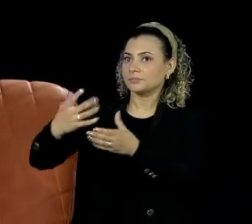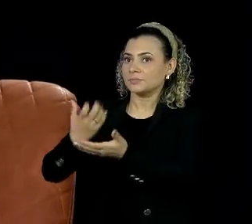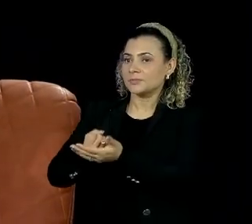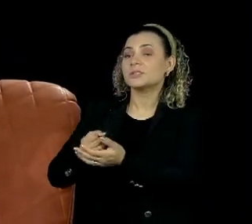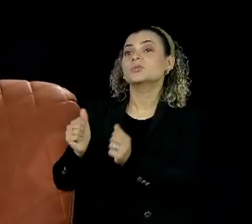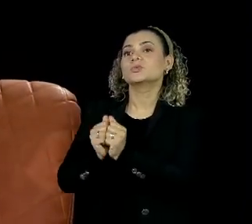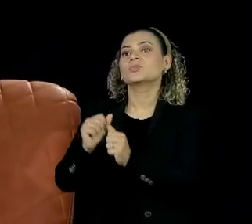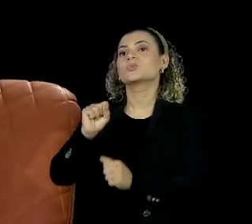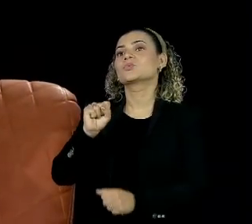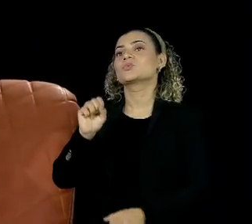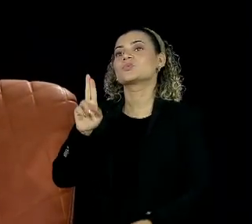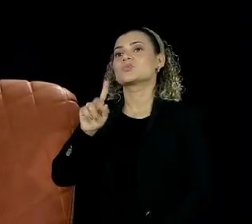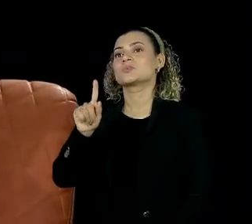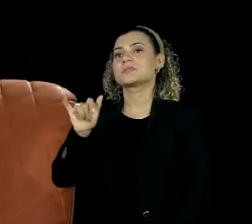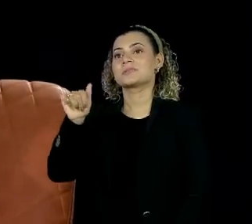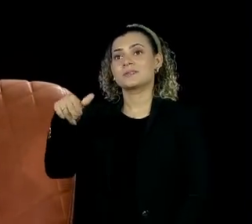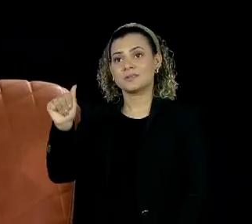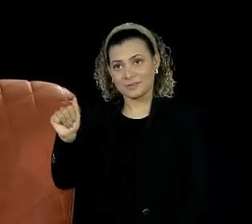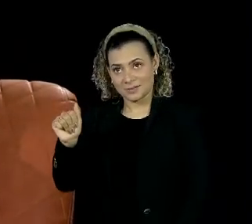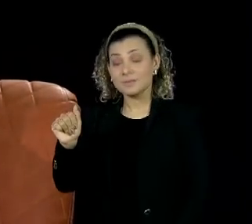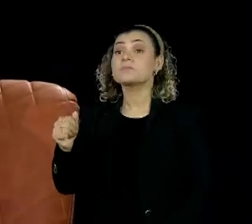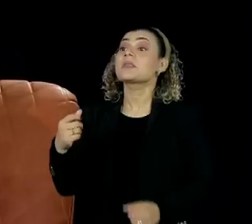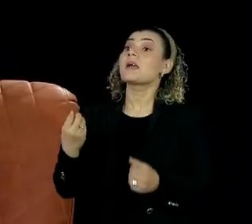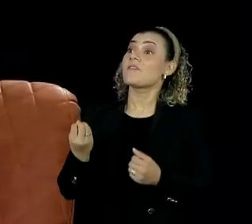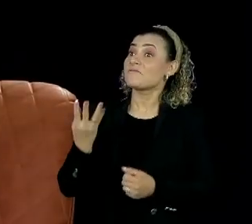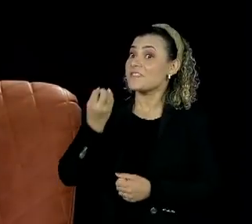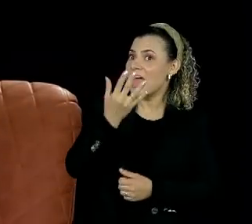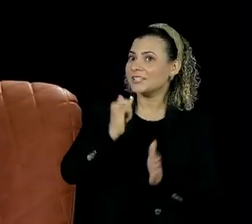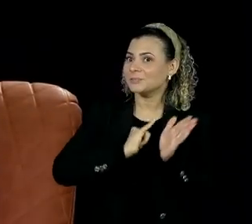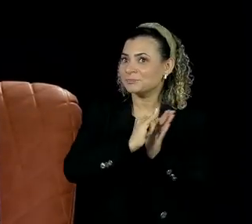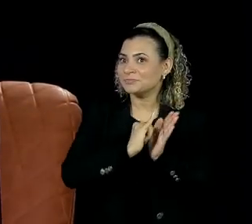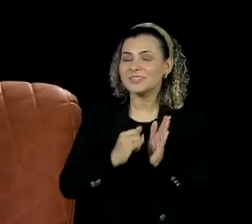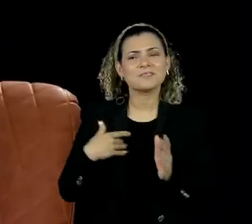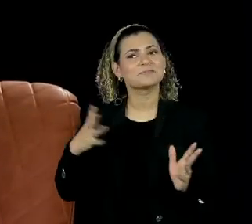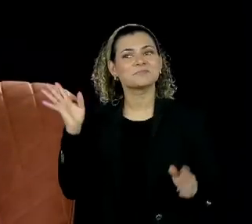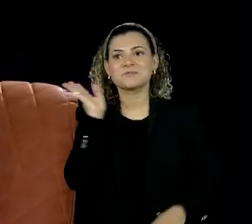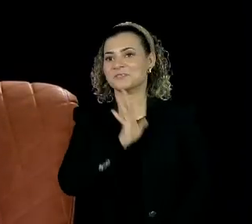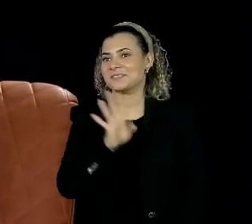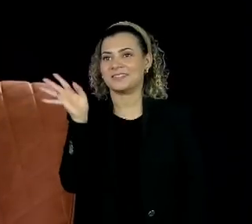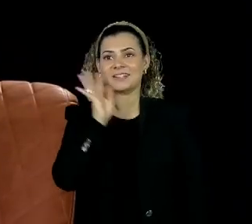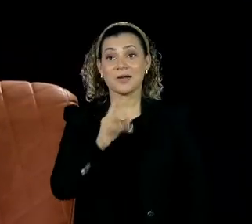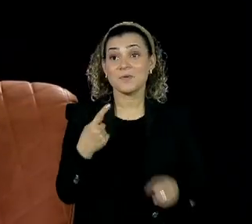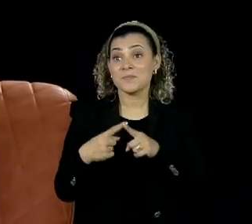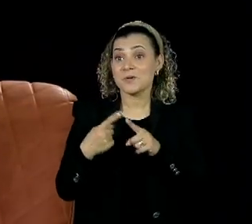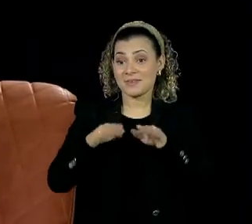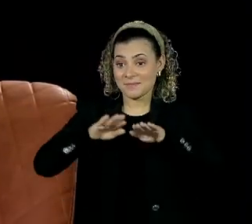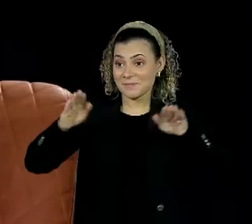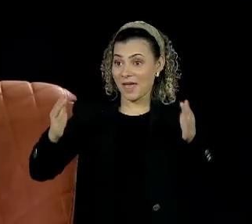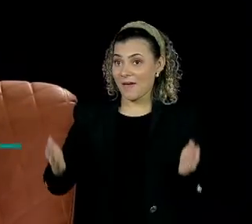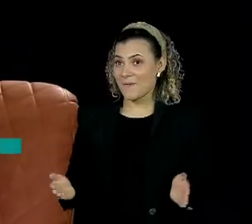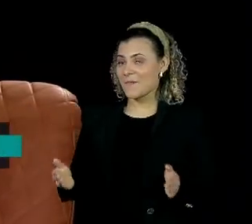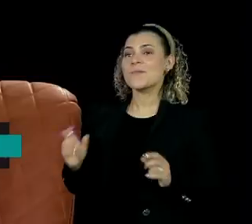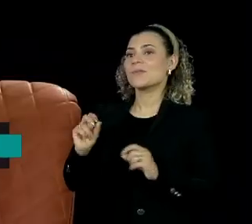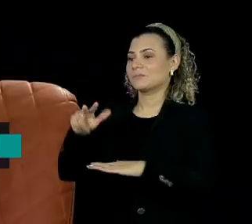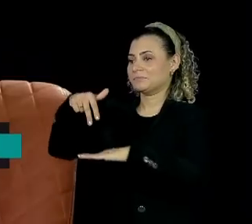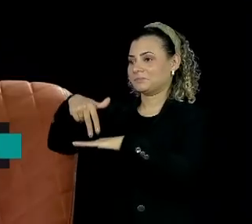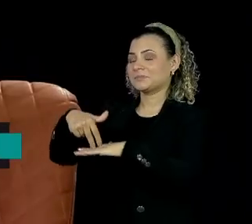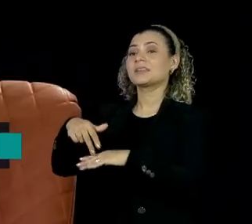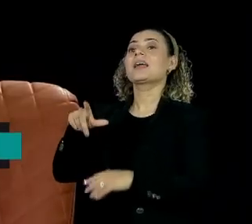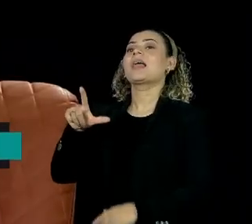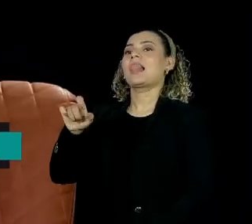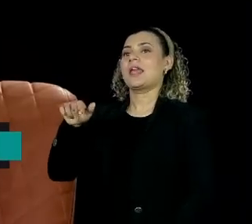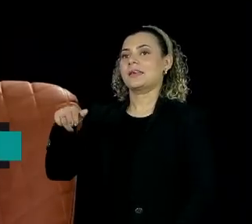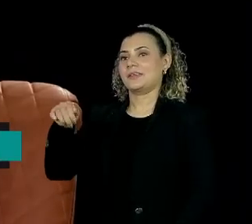foi maravilhoso. E essa viagem foi muito legal, porque foi nesse palco tocou Lenine e